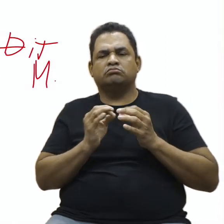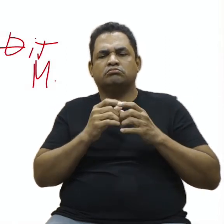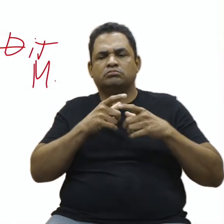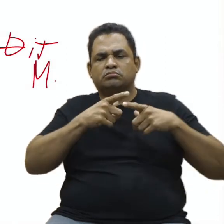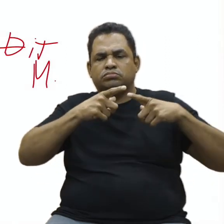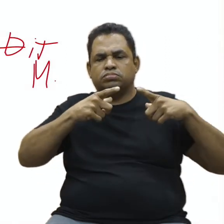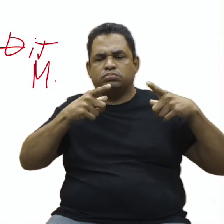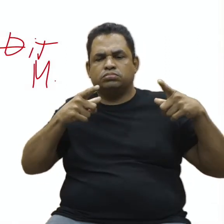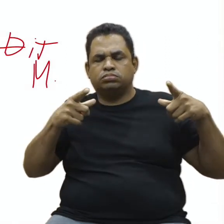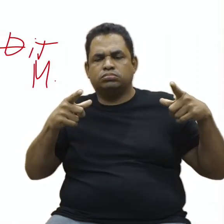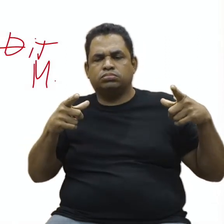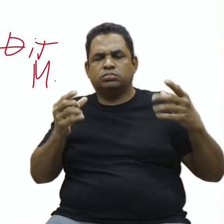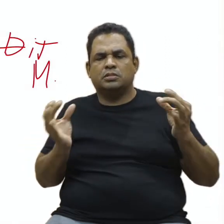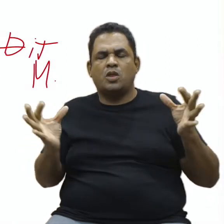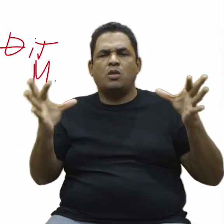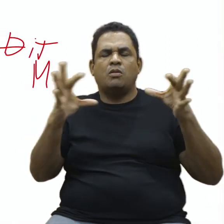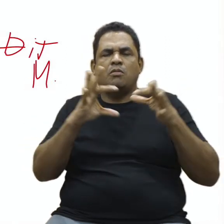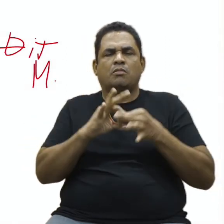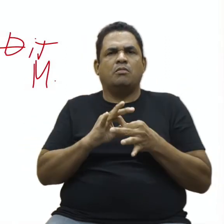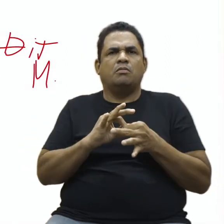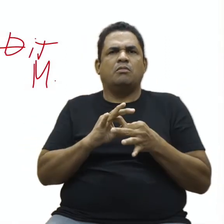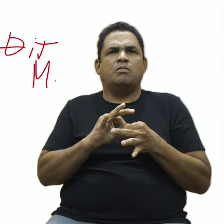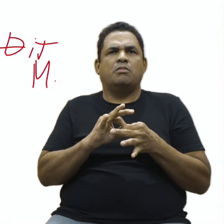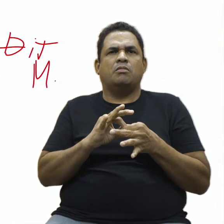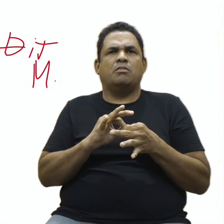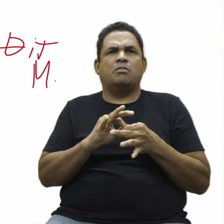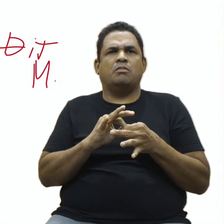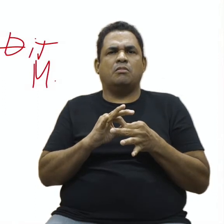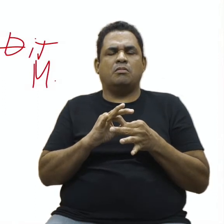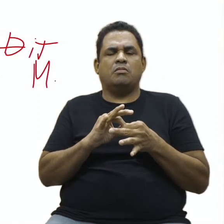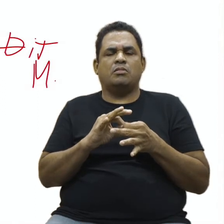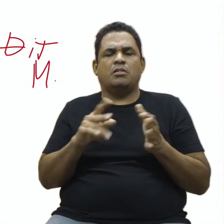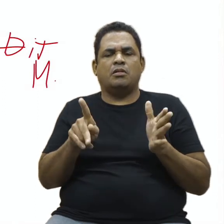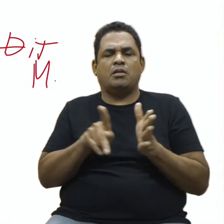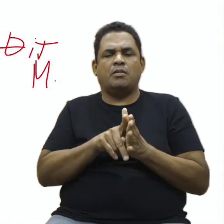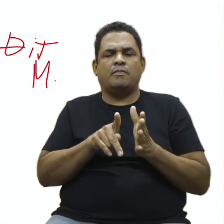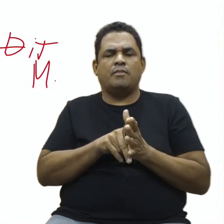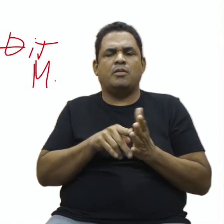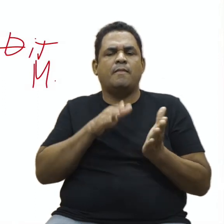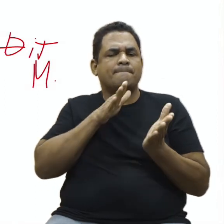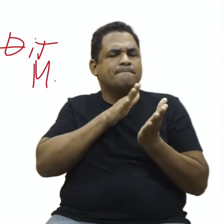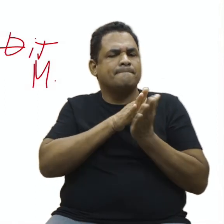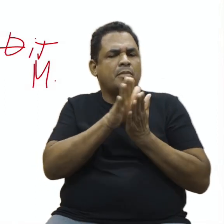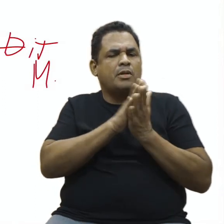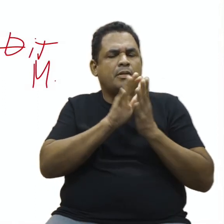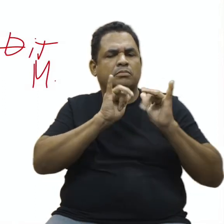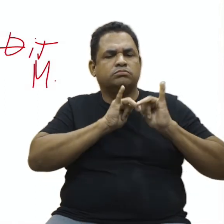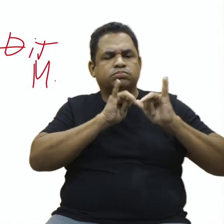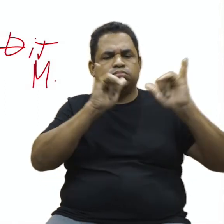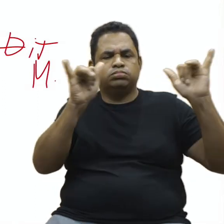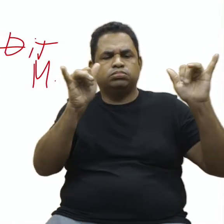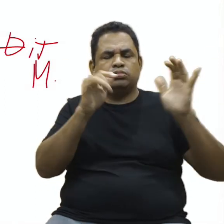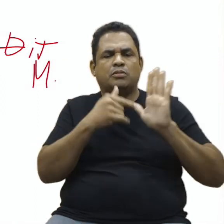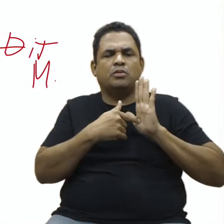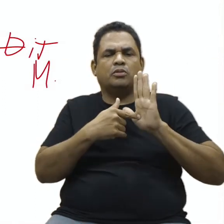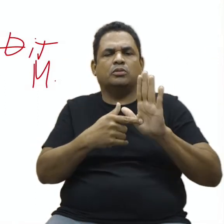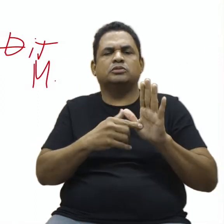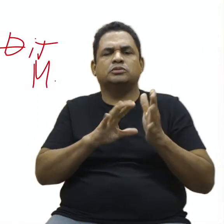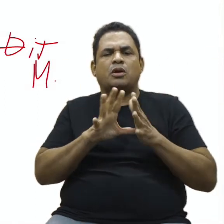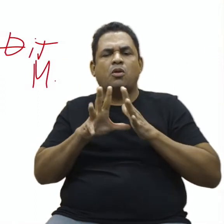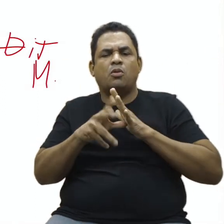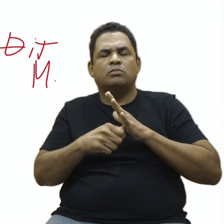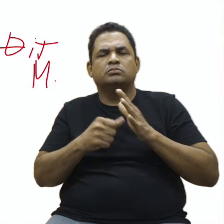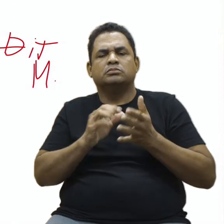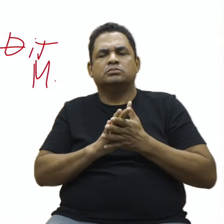ambientando nesse contexto dentro da própria imprensa, ela foi revelando os casos de corrupção na esfera